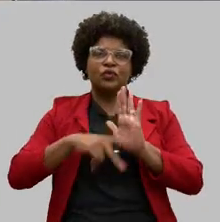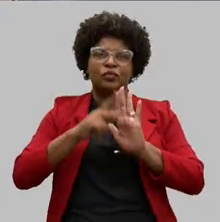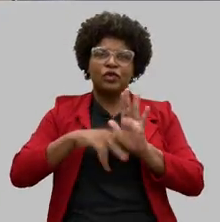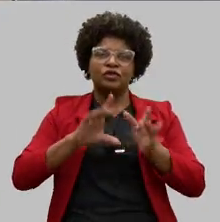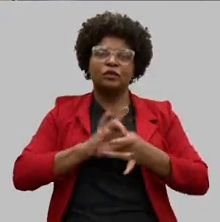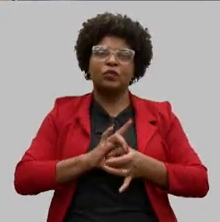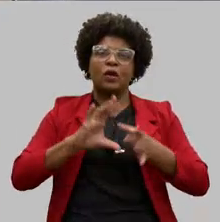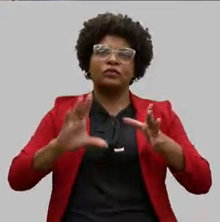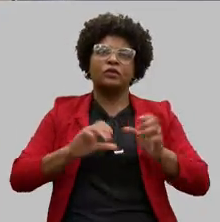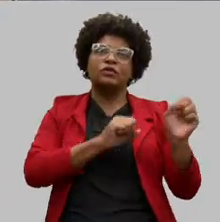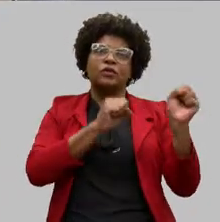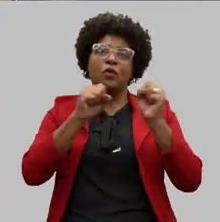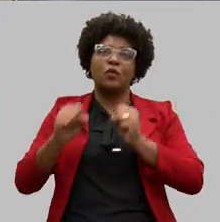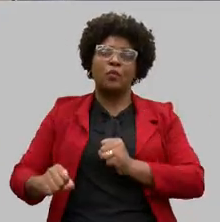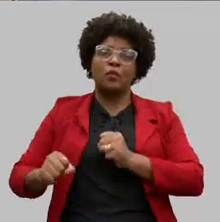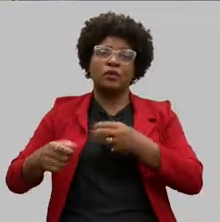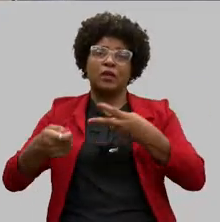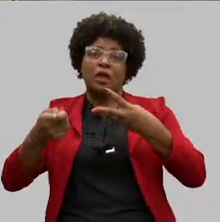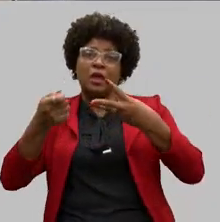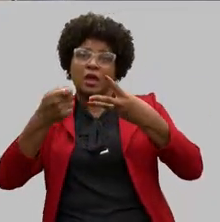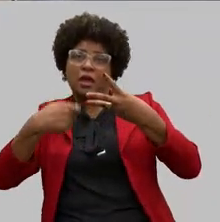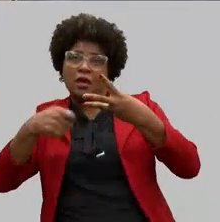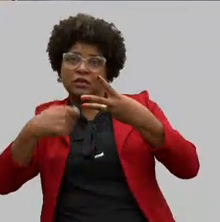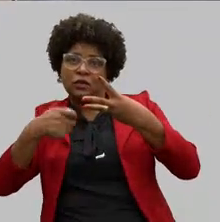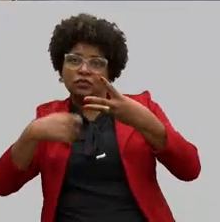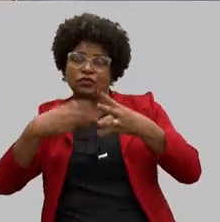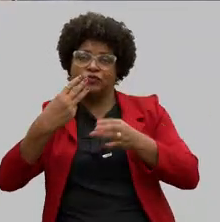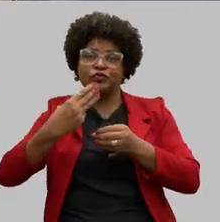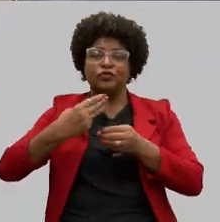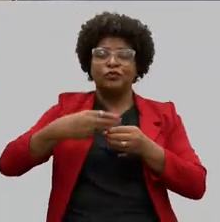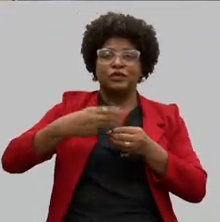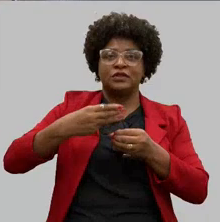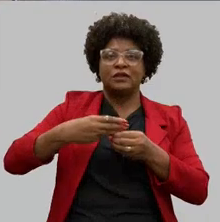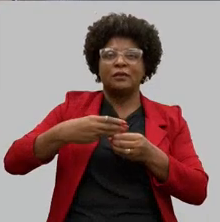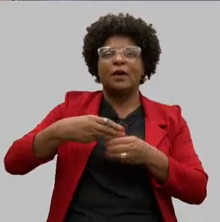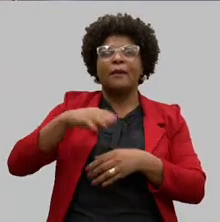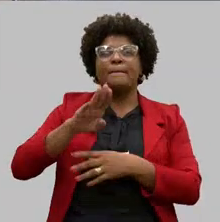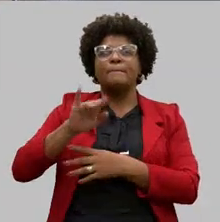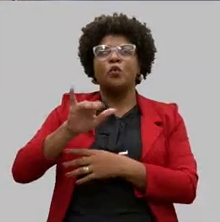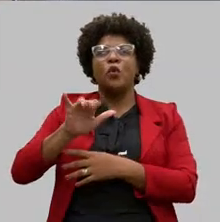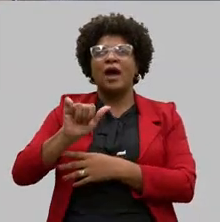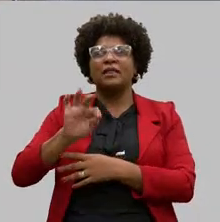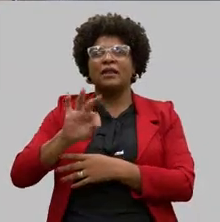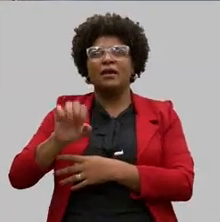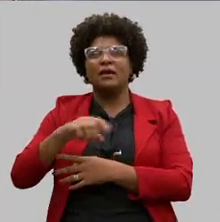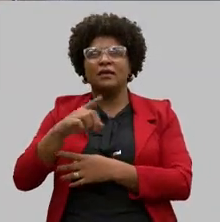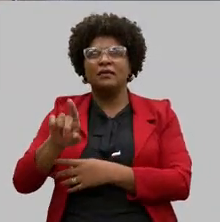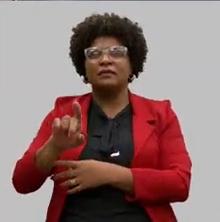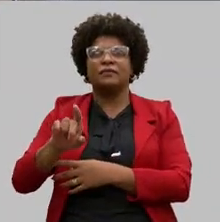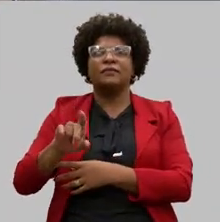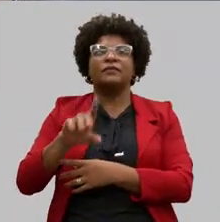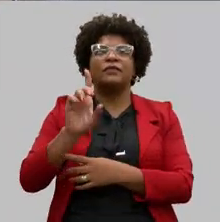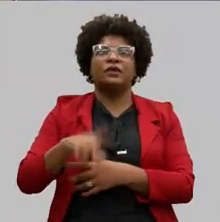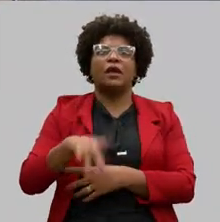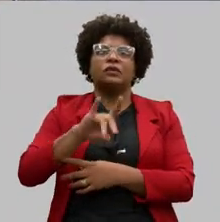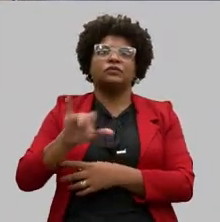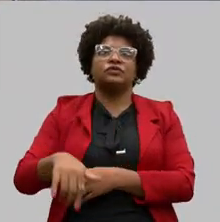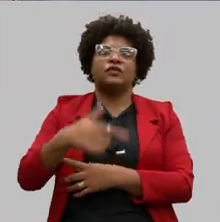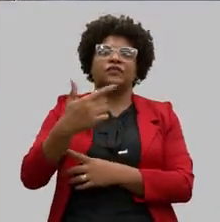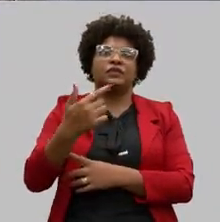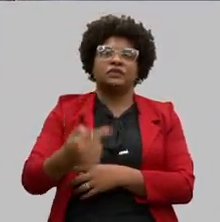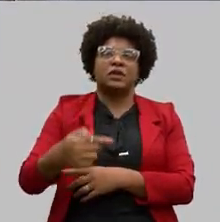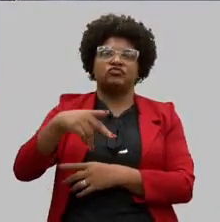executivo a doar ao município de gu atama o imóvel que especifica matéria foi publicada no Diário do Legislativo de 27 de maio de